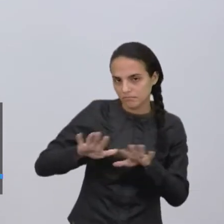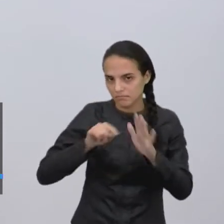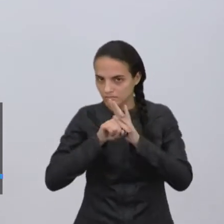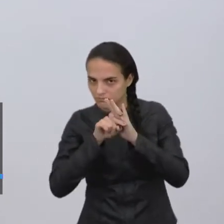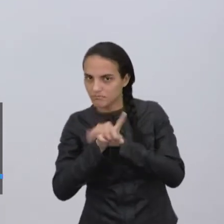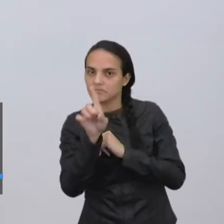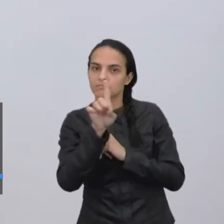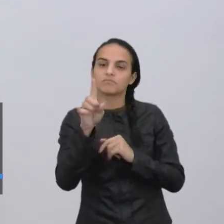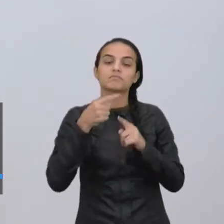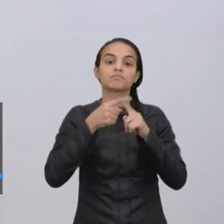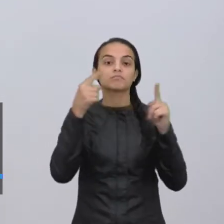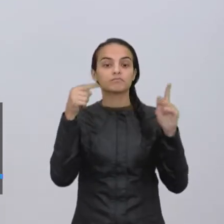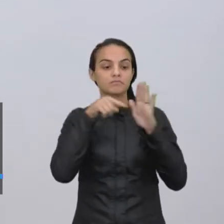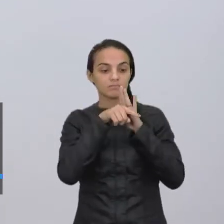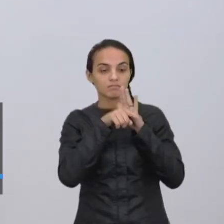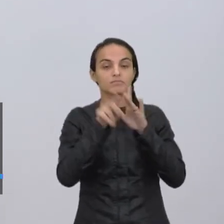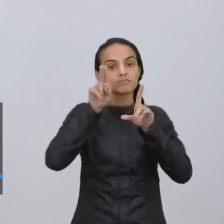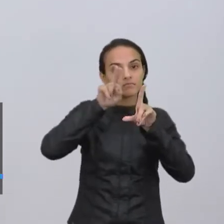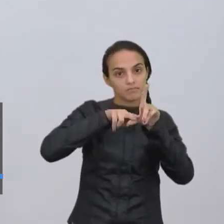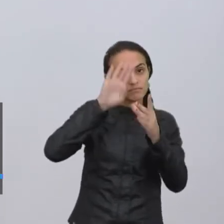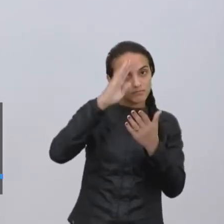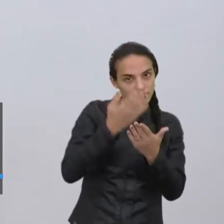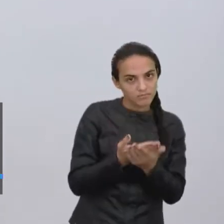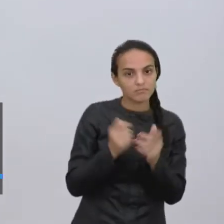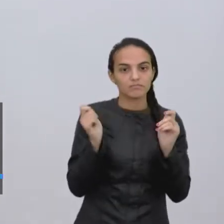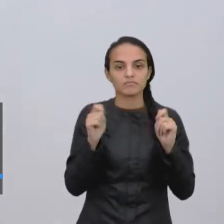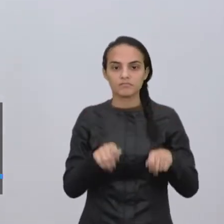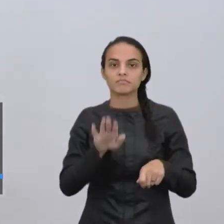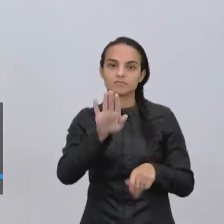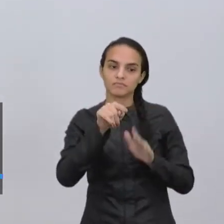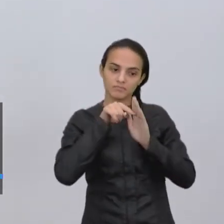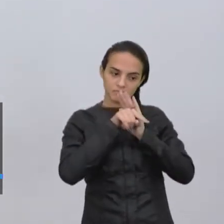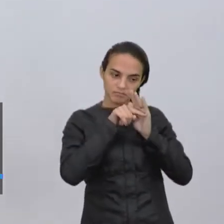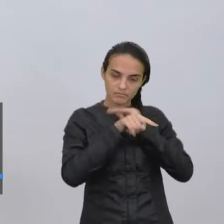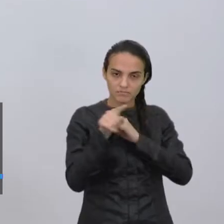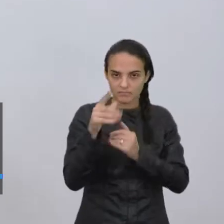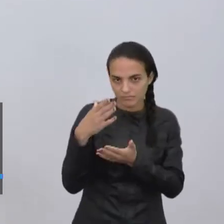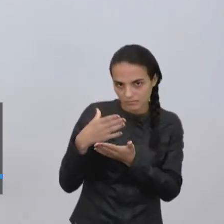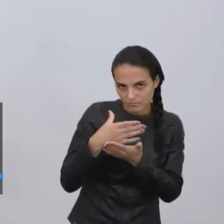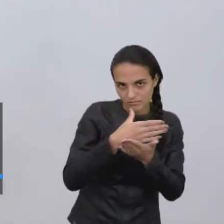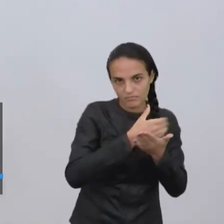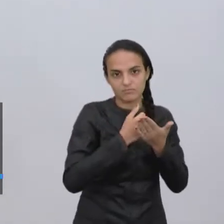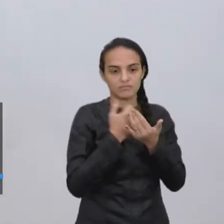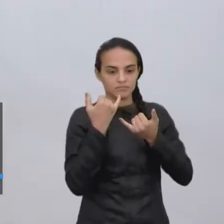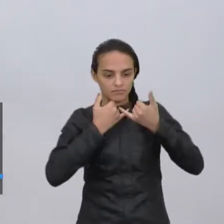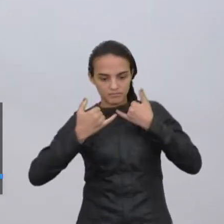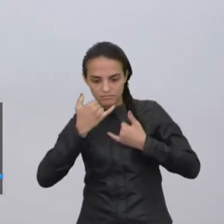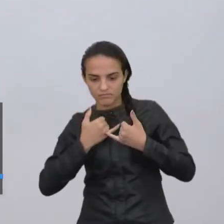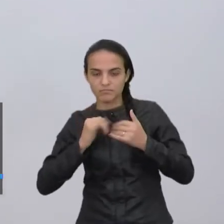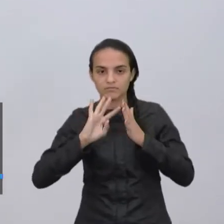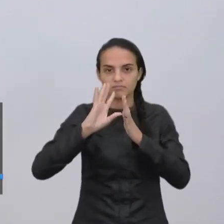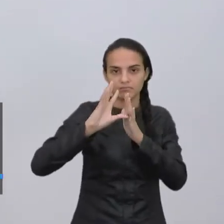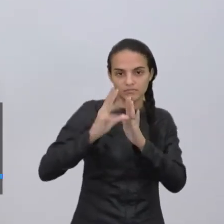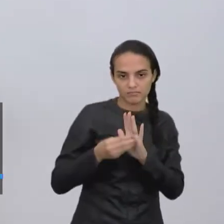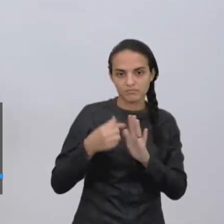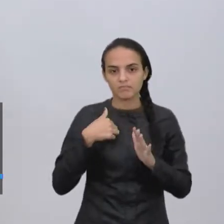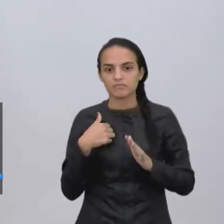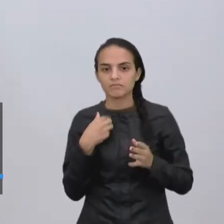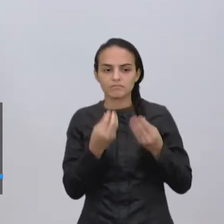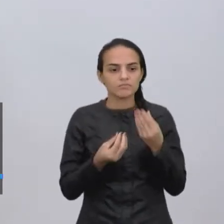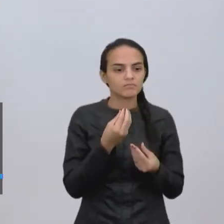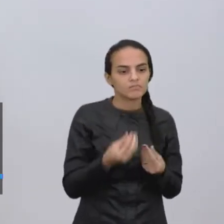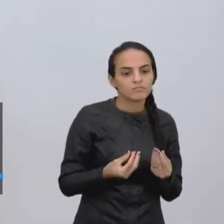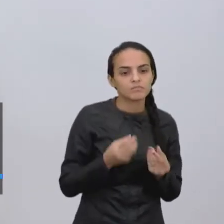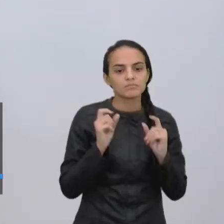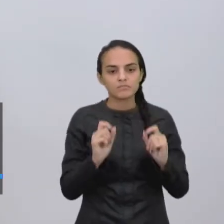É uma pesquisa em fontes confiáveis, sim, mas é uma pesquisa onde você coleta as informações, pega todas elas, vê o que serve e o que não serve,